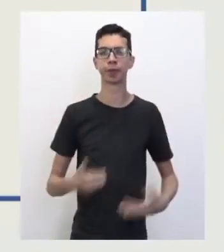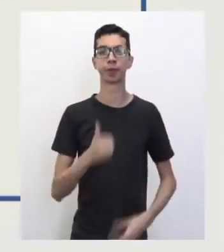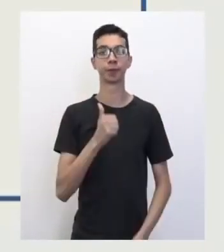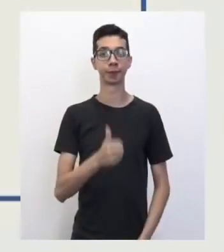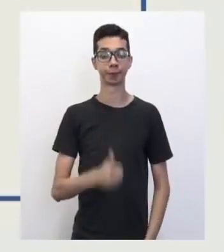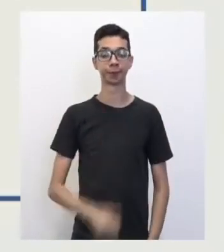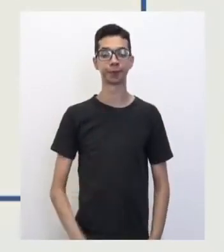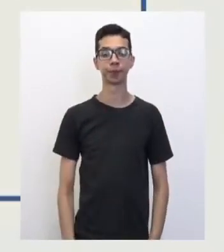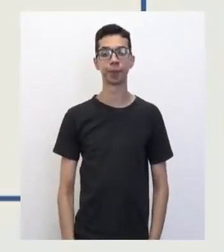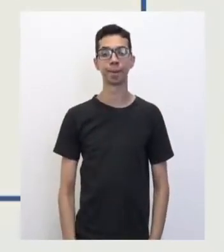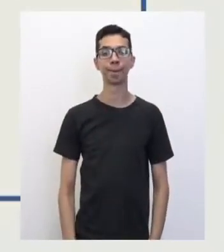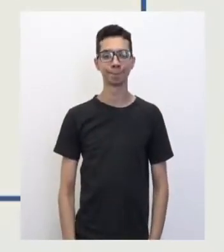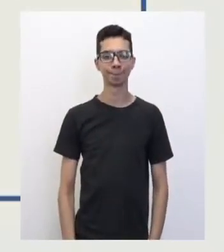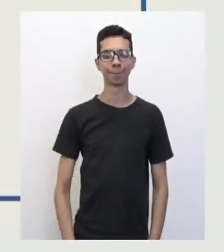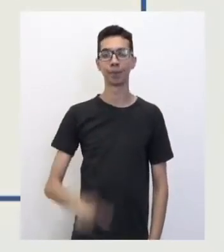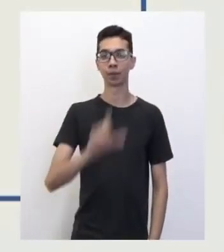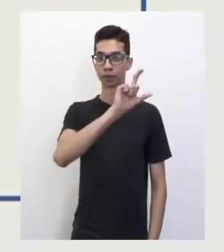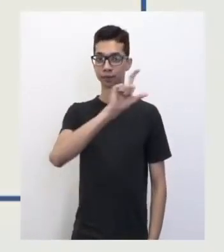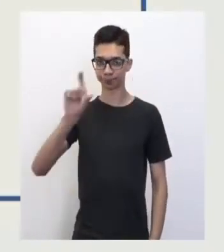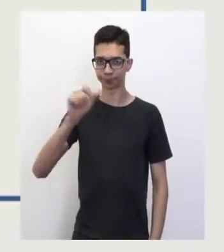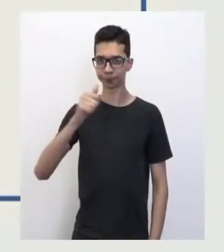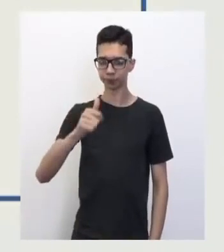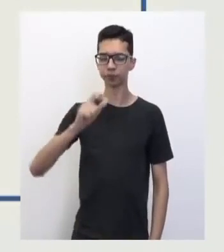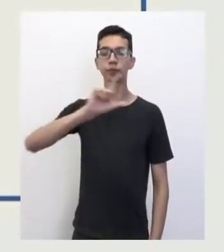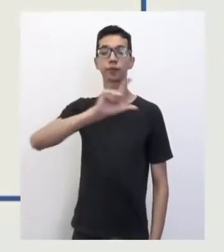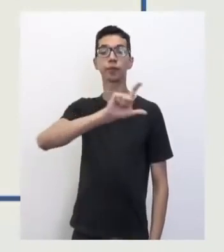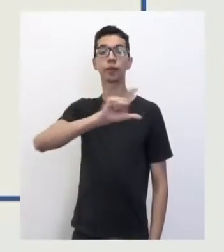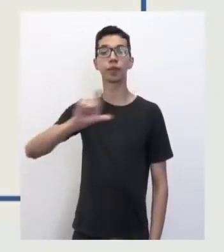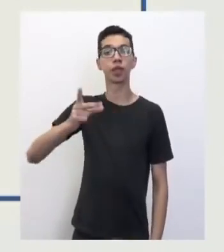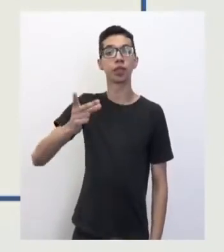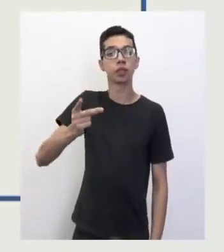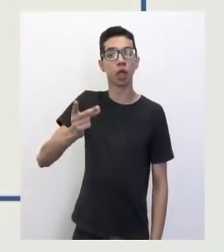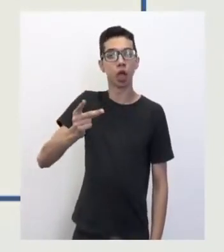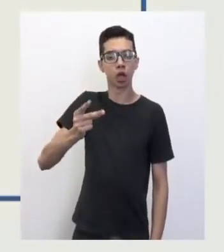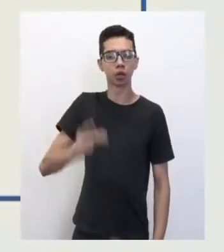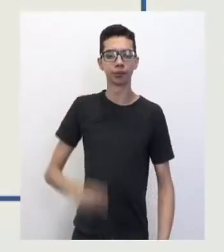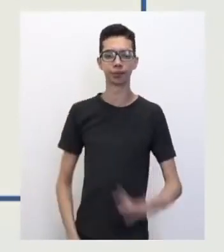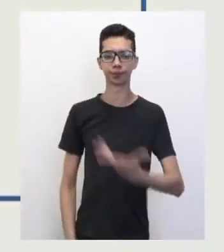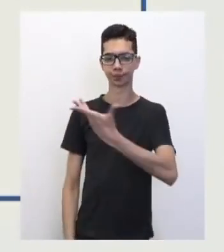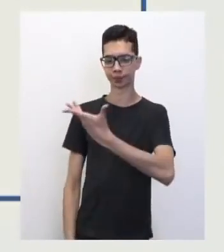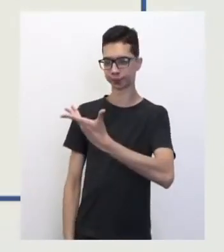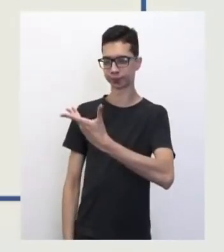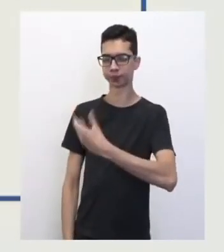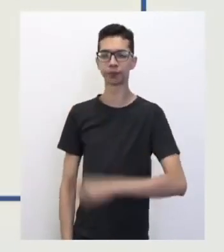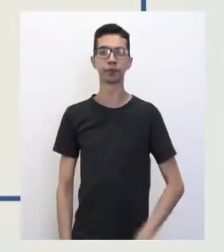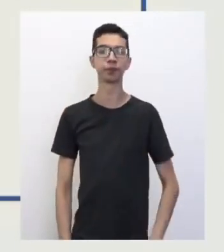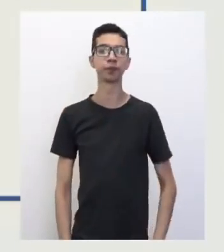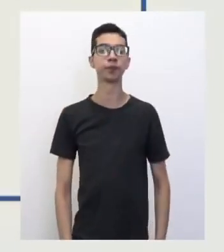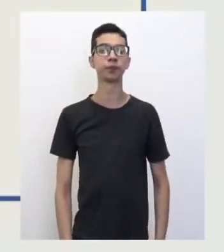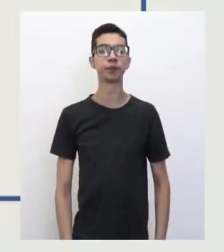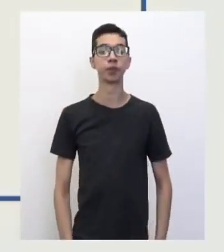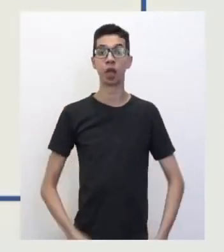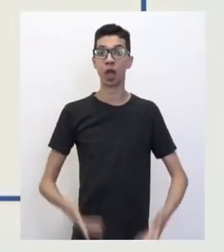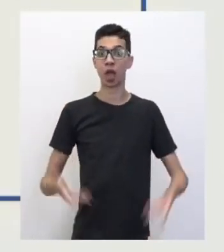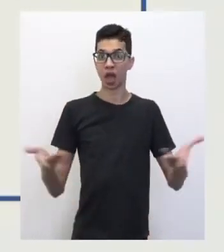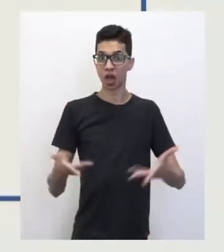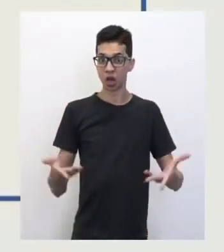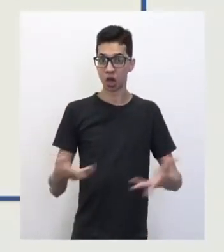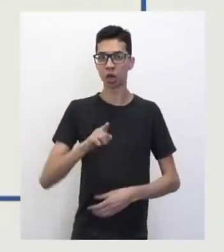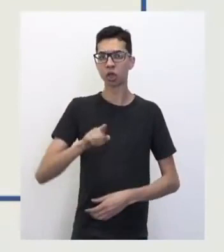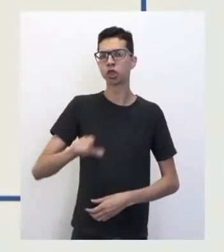Na sequência, apesar do leque de opções ser muito maior